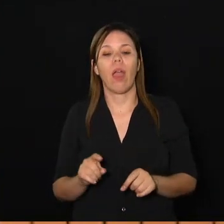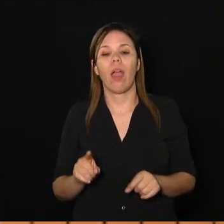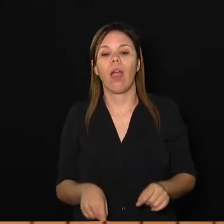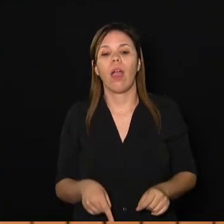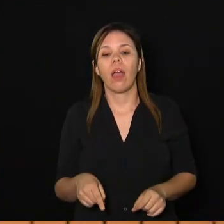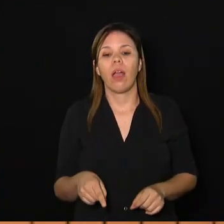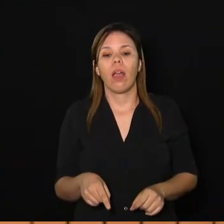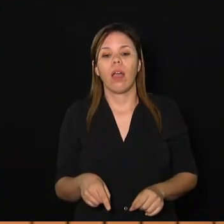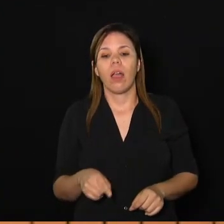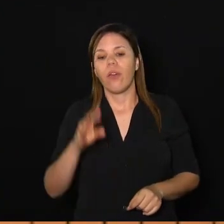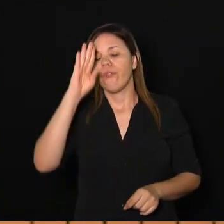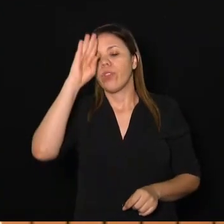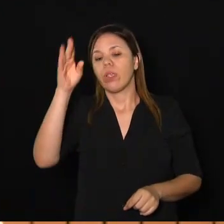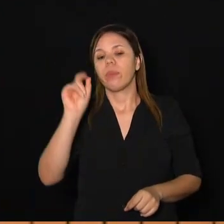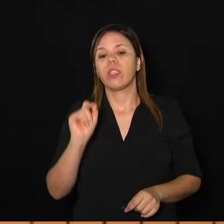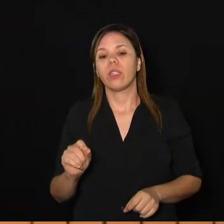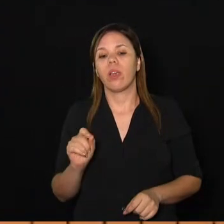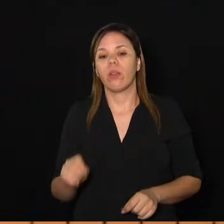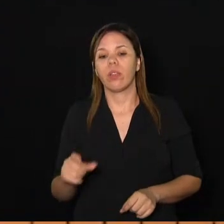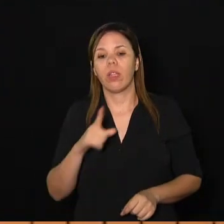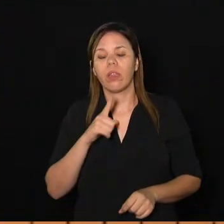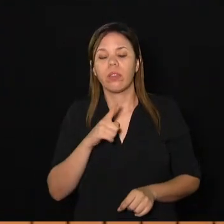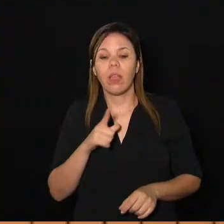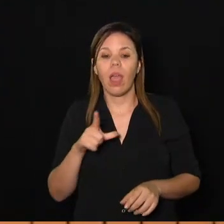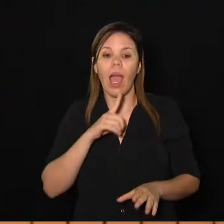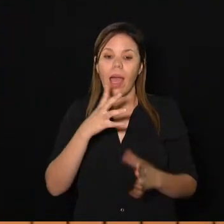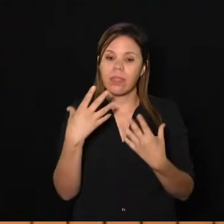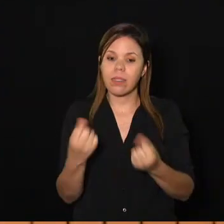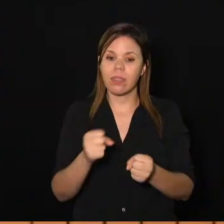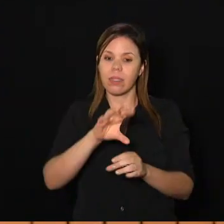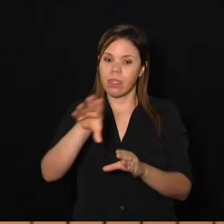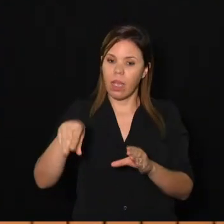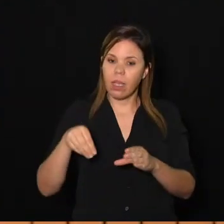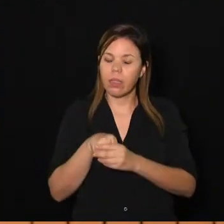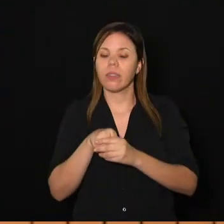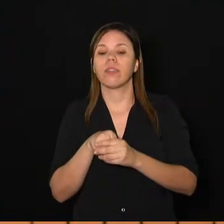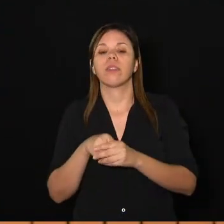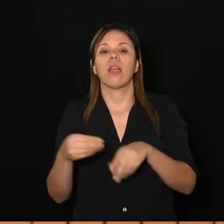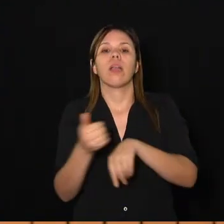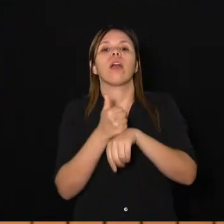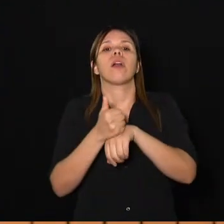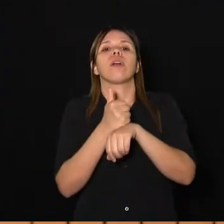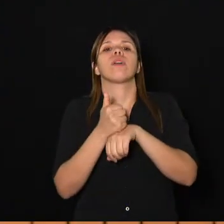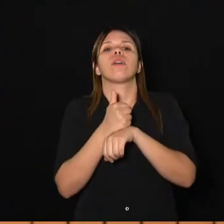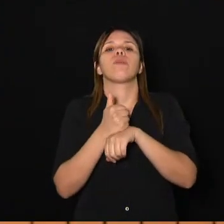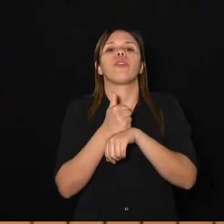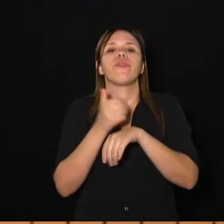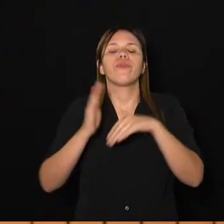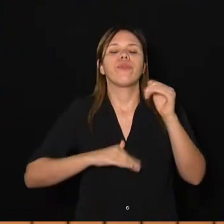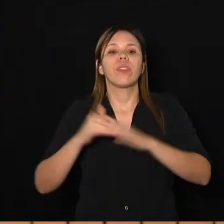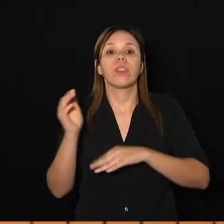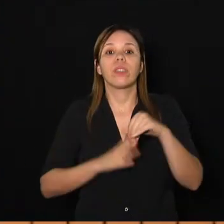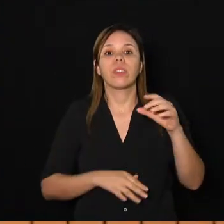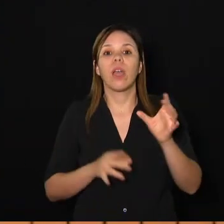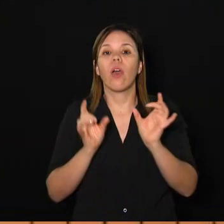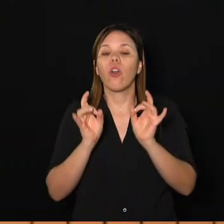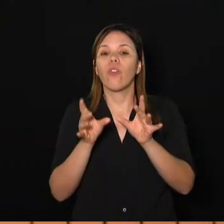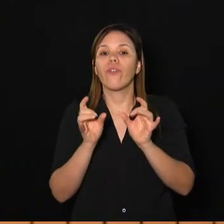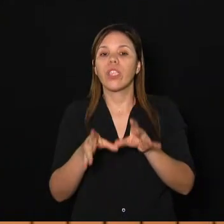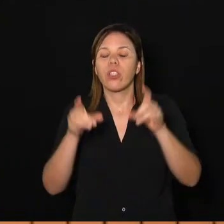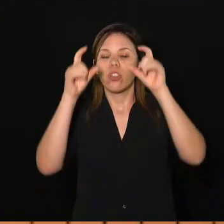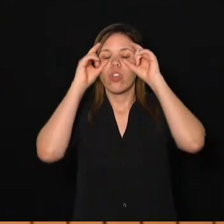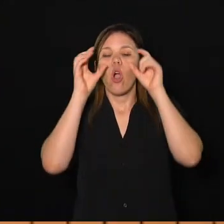porque vai regularizar a situação dos optometristas que já atuam nesse município e a casa aprovando esse